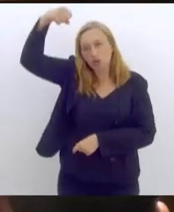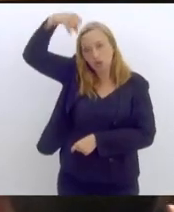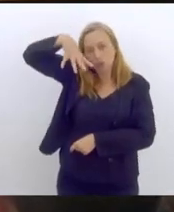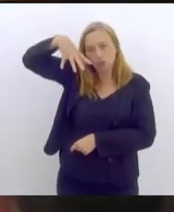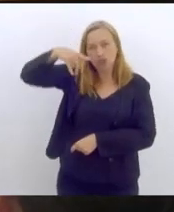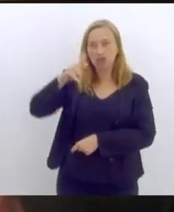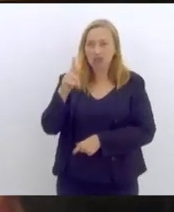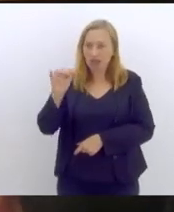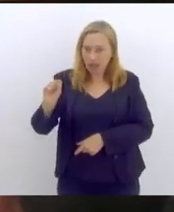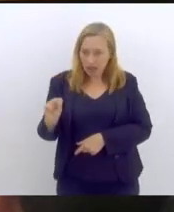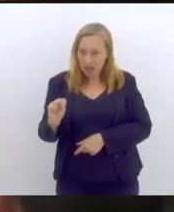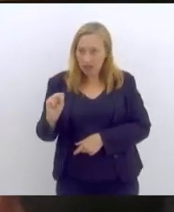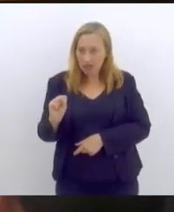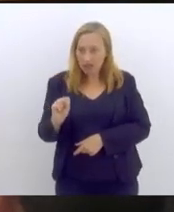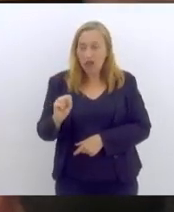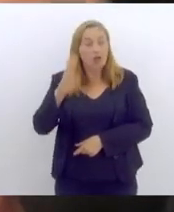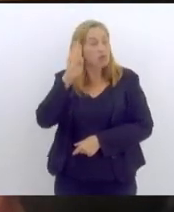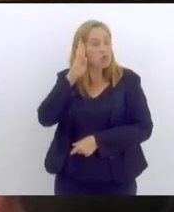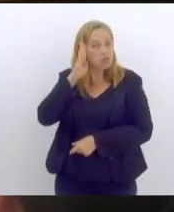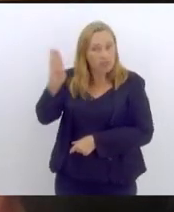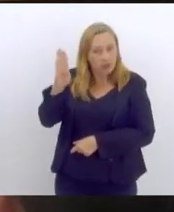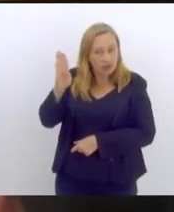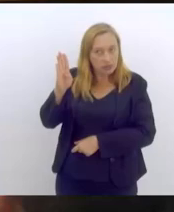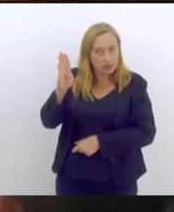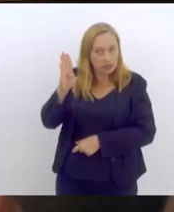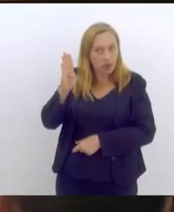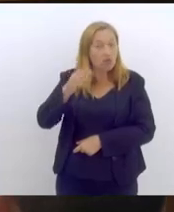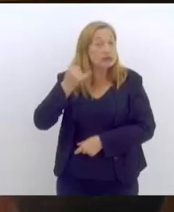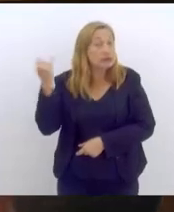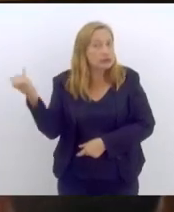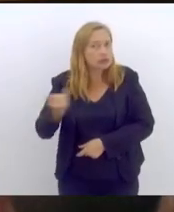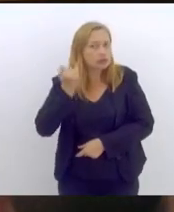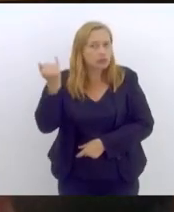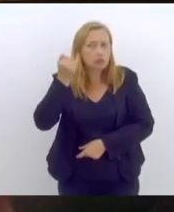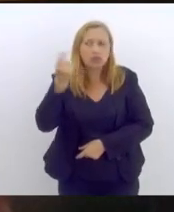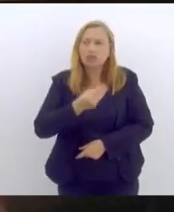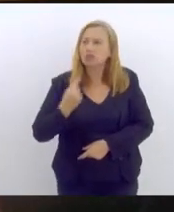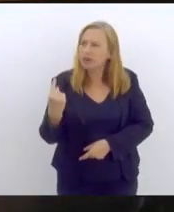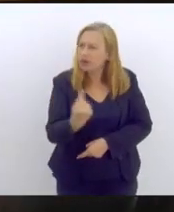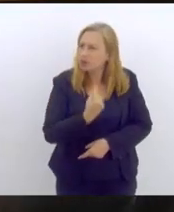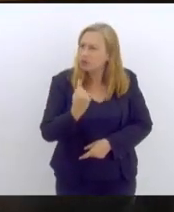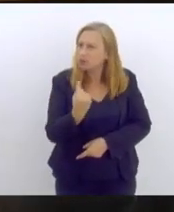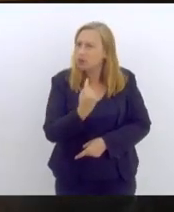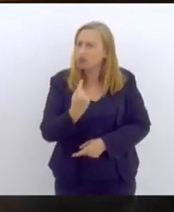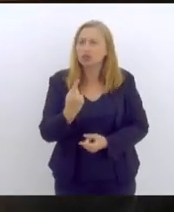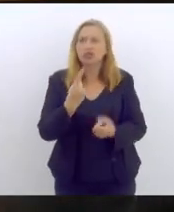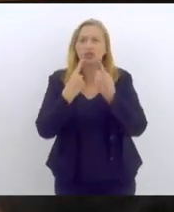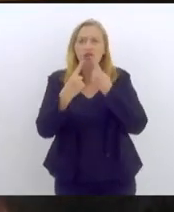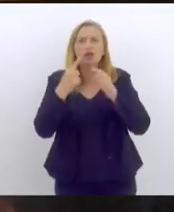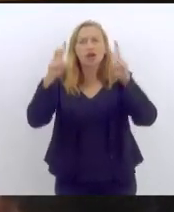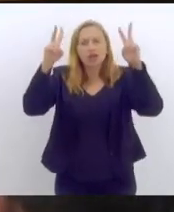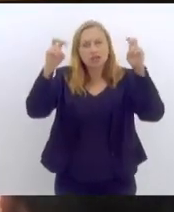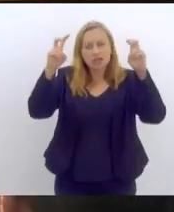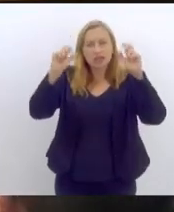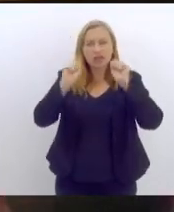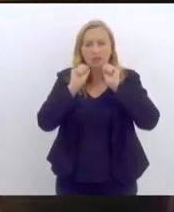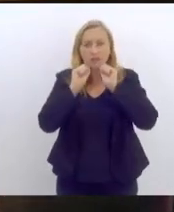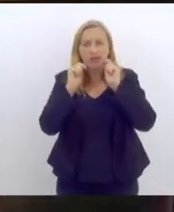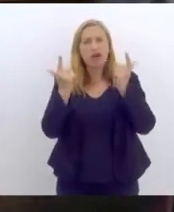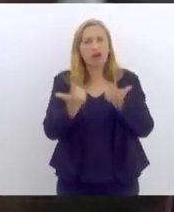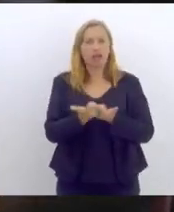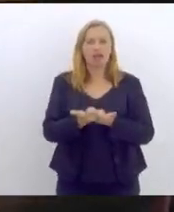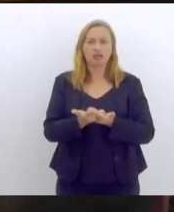gás, será fundamental e importante para a gente trazer esse tema para a Assembleia